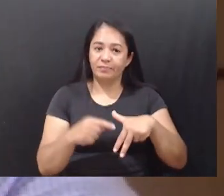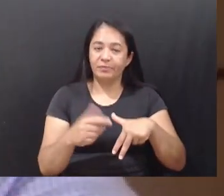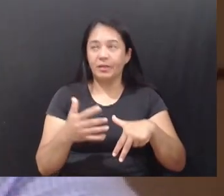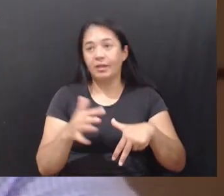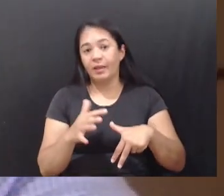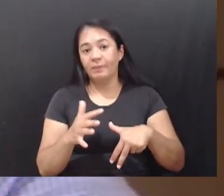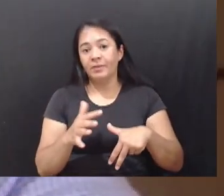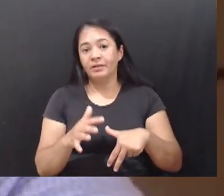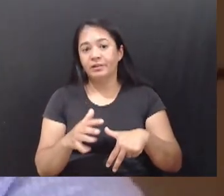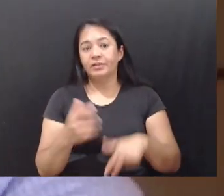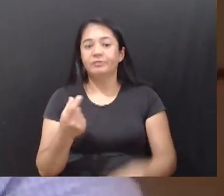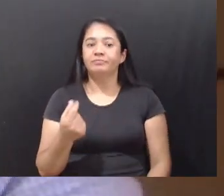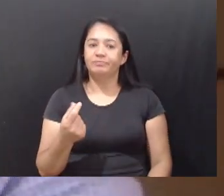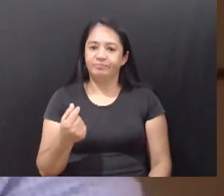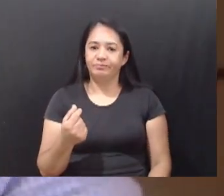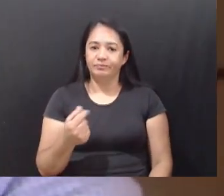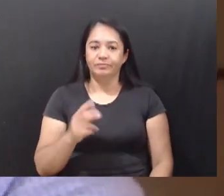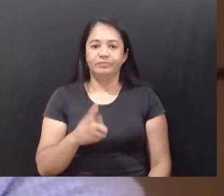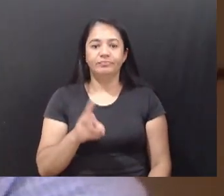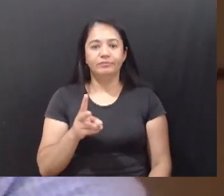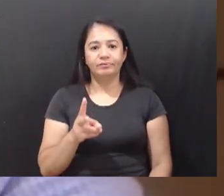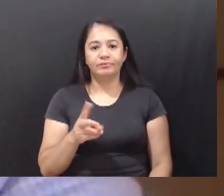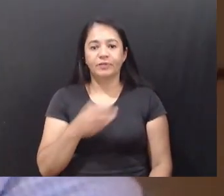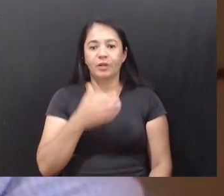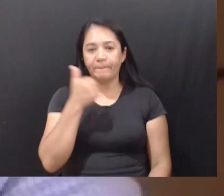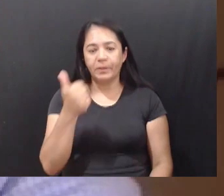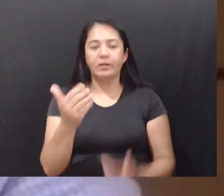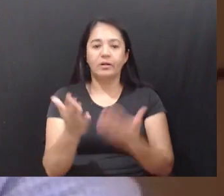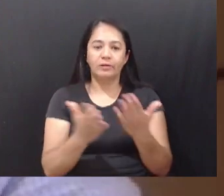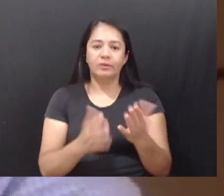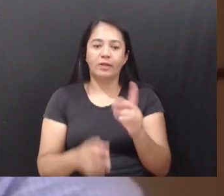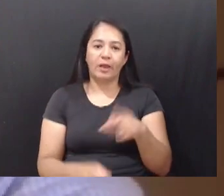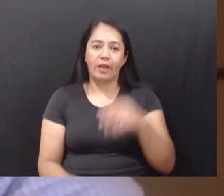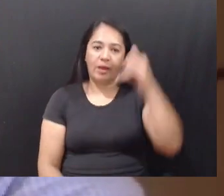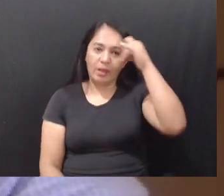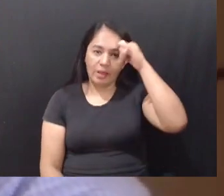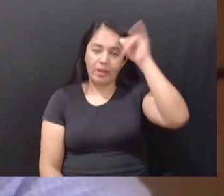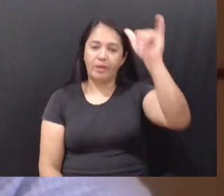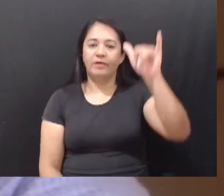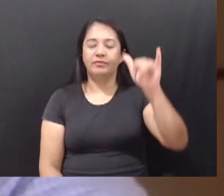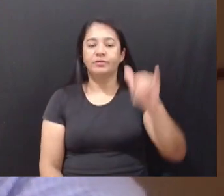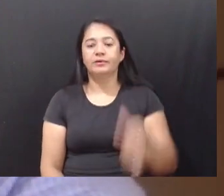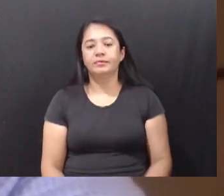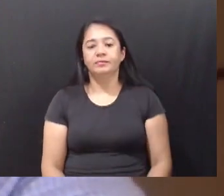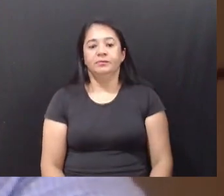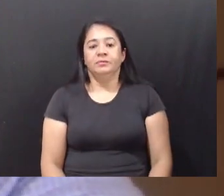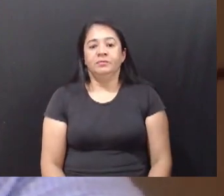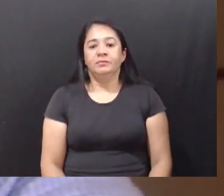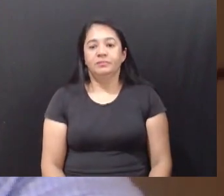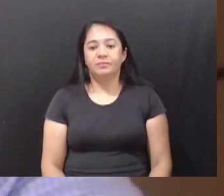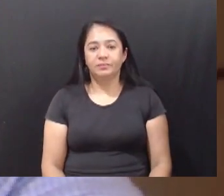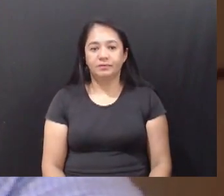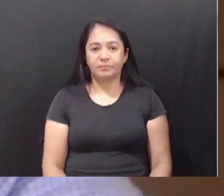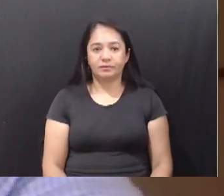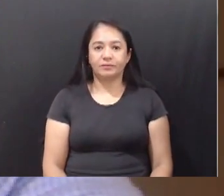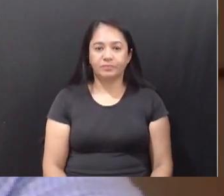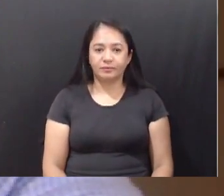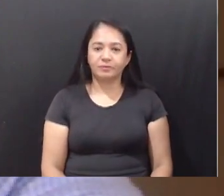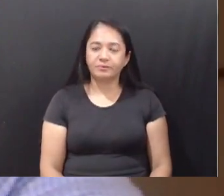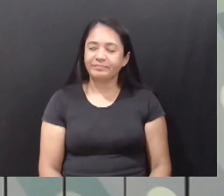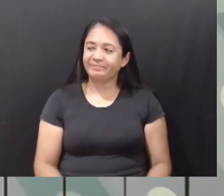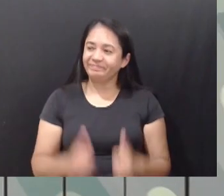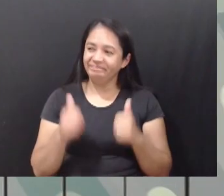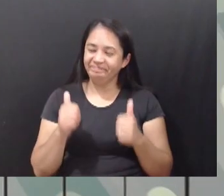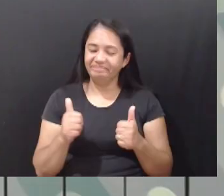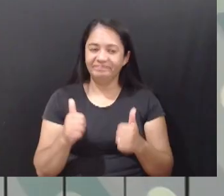da condição financeira, sempre o melhor tratamento é a prevenção para que desencadeie os sintomas. Tá